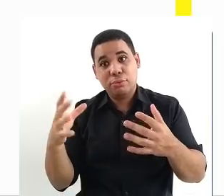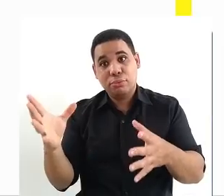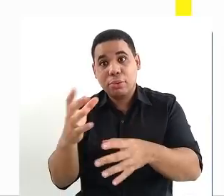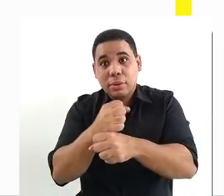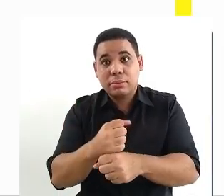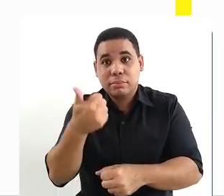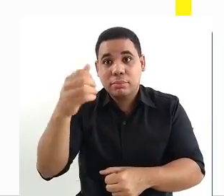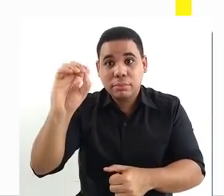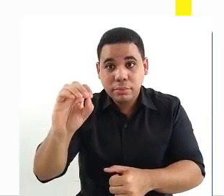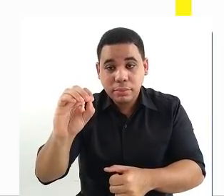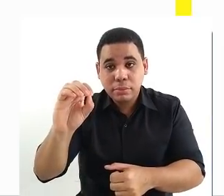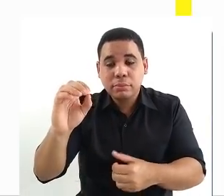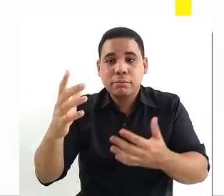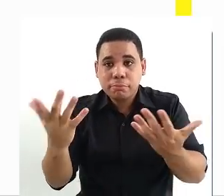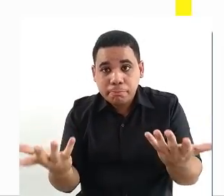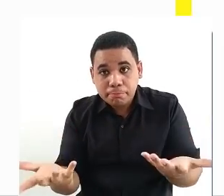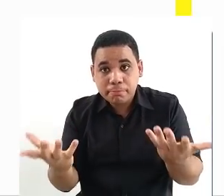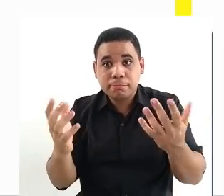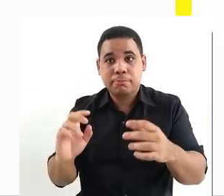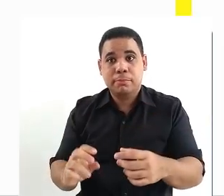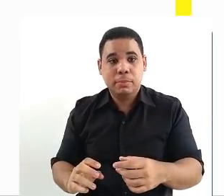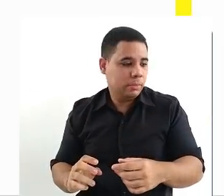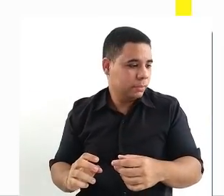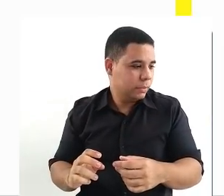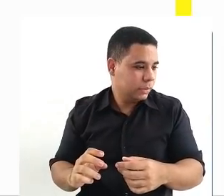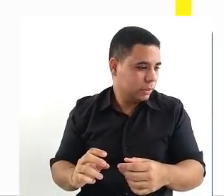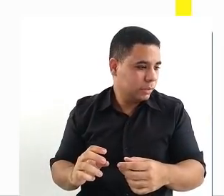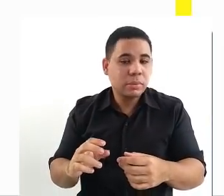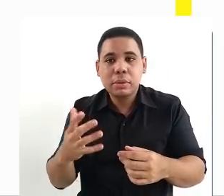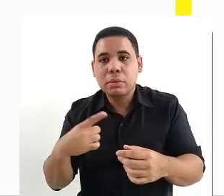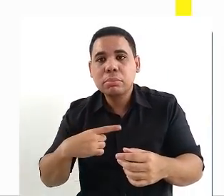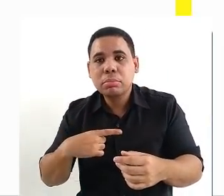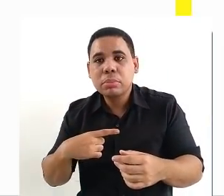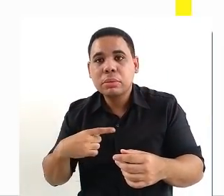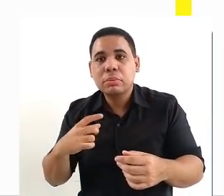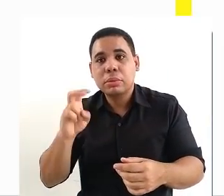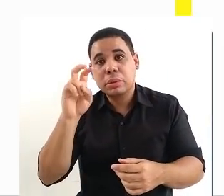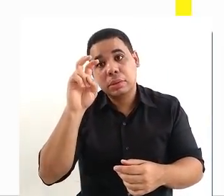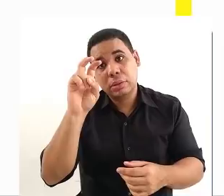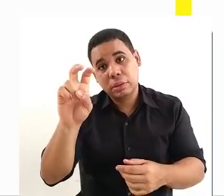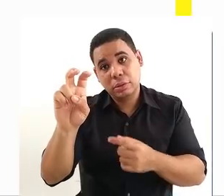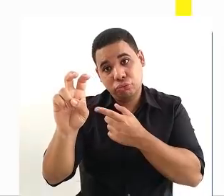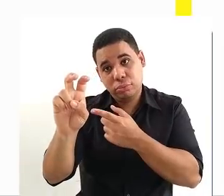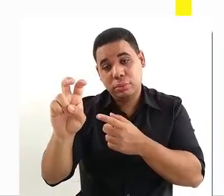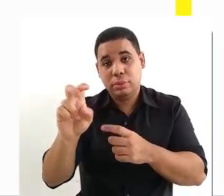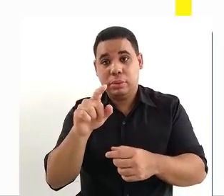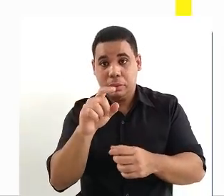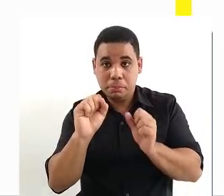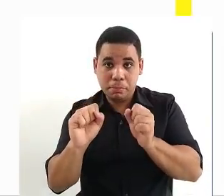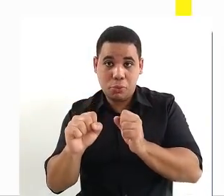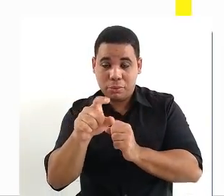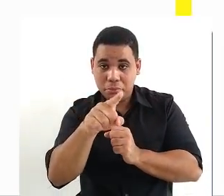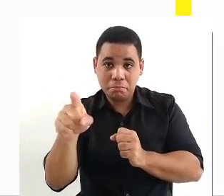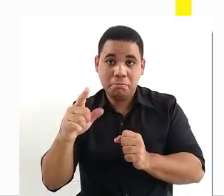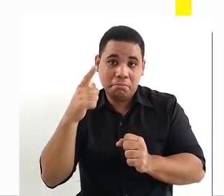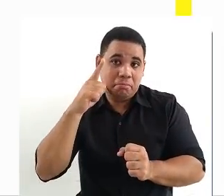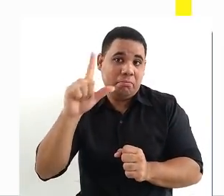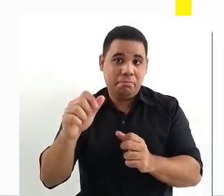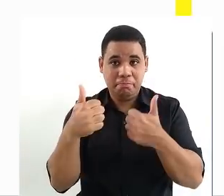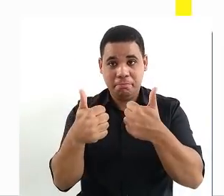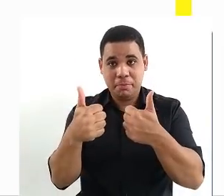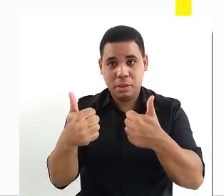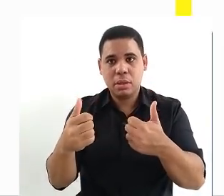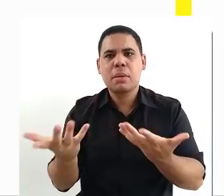5 possibilidades em 10. Pronto. Então, a gente tem o quê? 5 possibilidades,